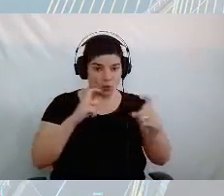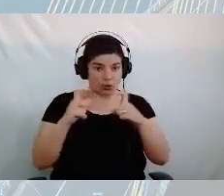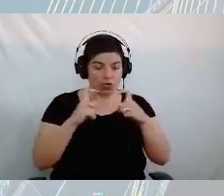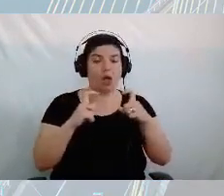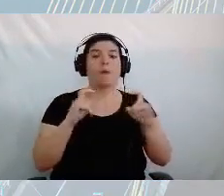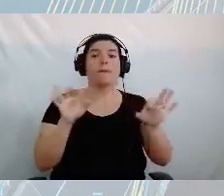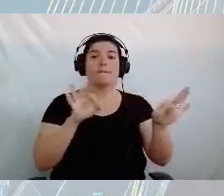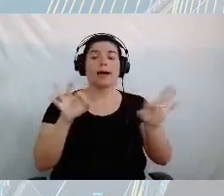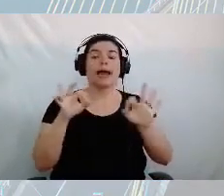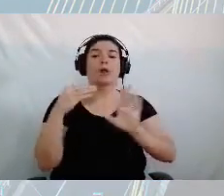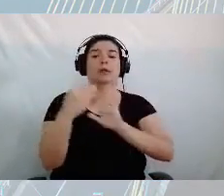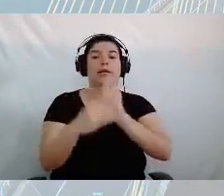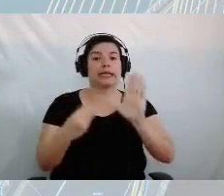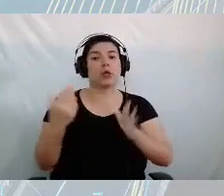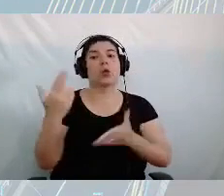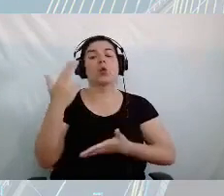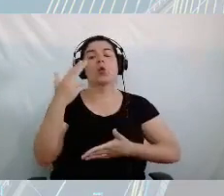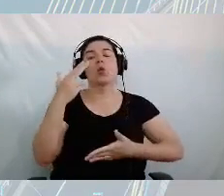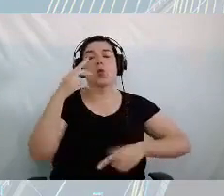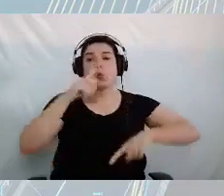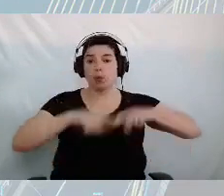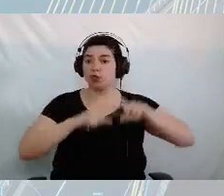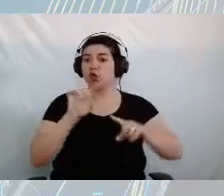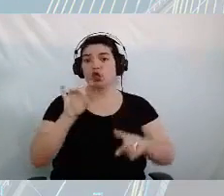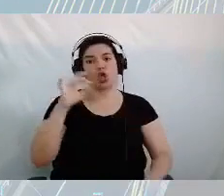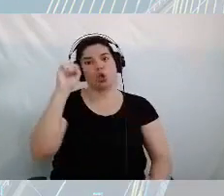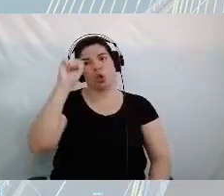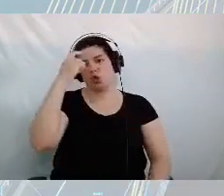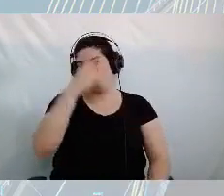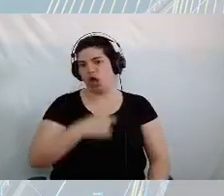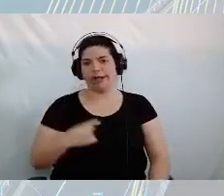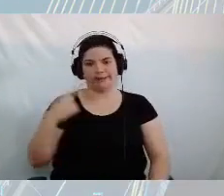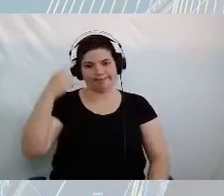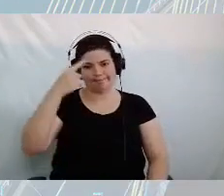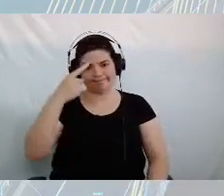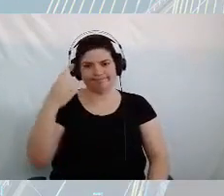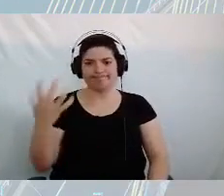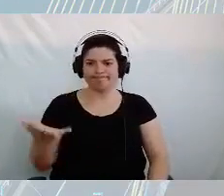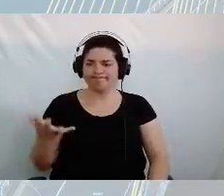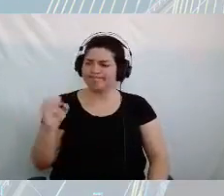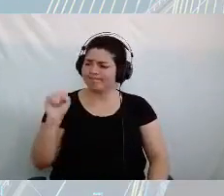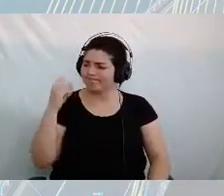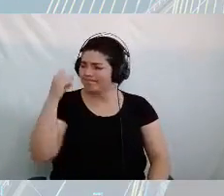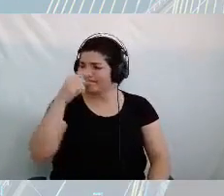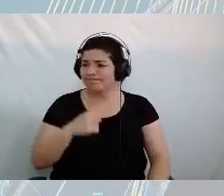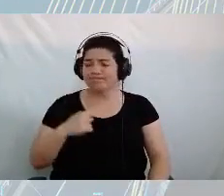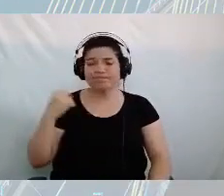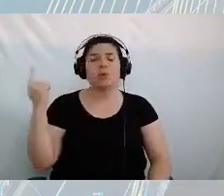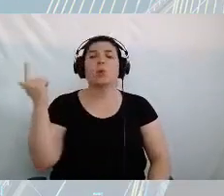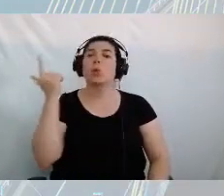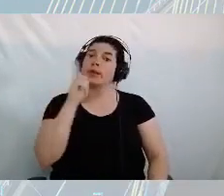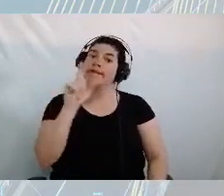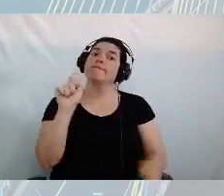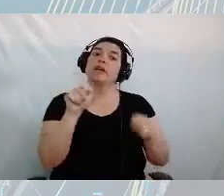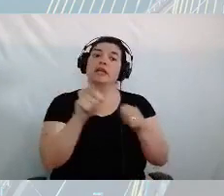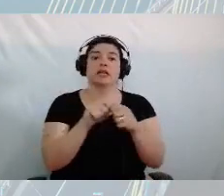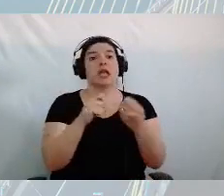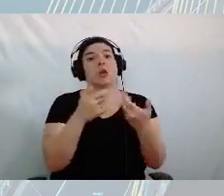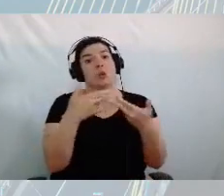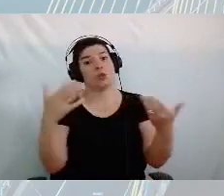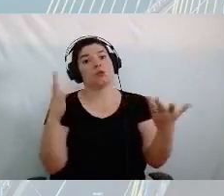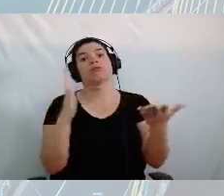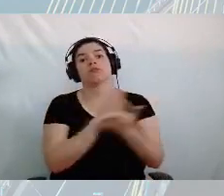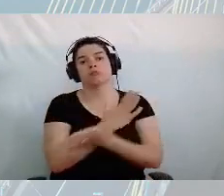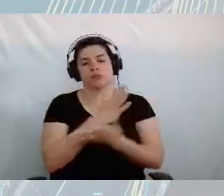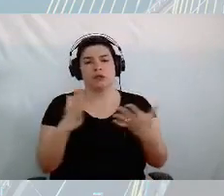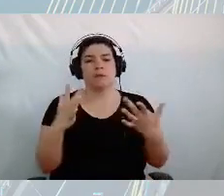apenas 8 horas. Com 8 horas, a gente consegue fazer algumas coisas. E por isso, eu me preparei